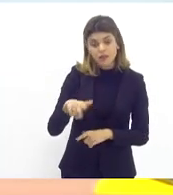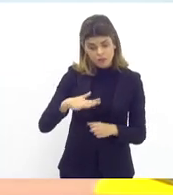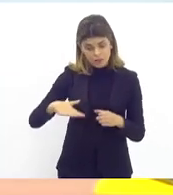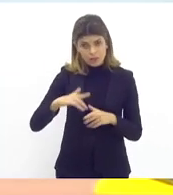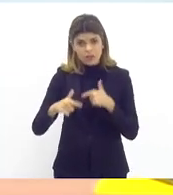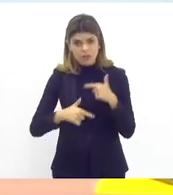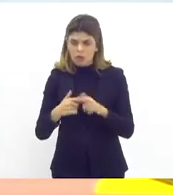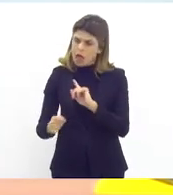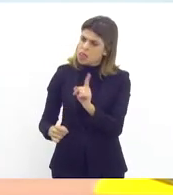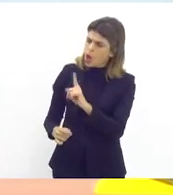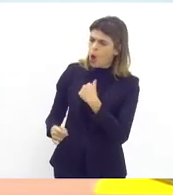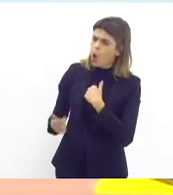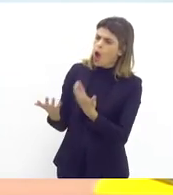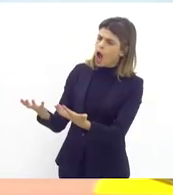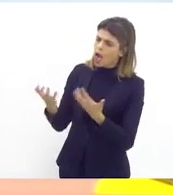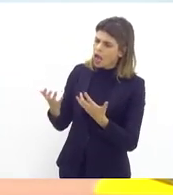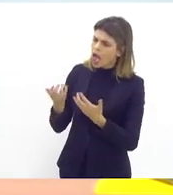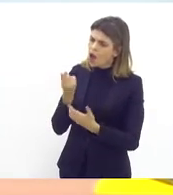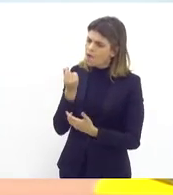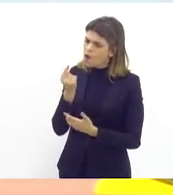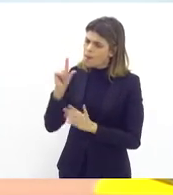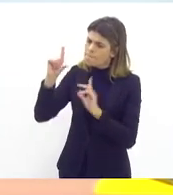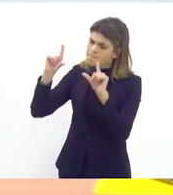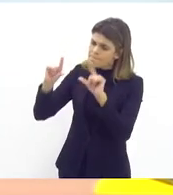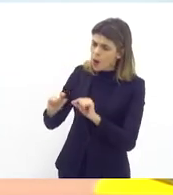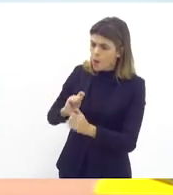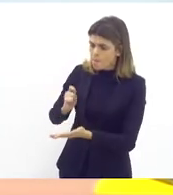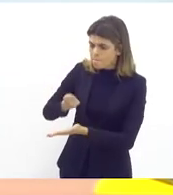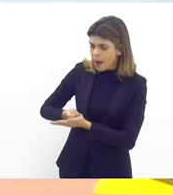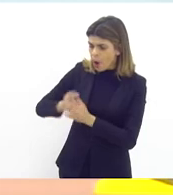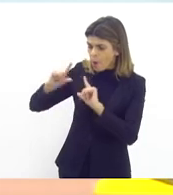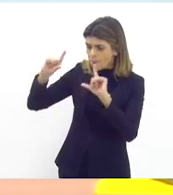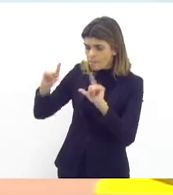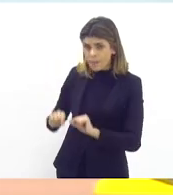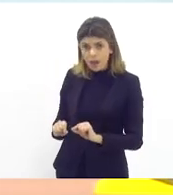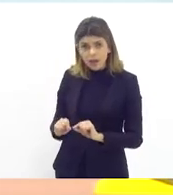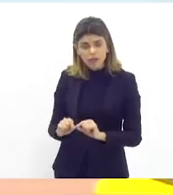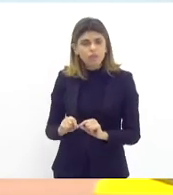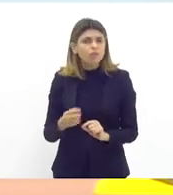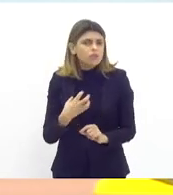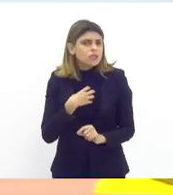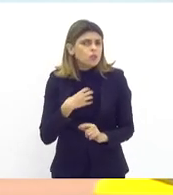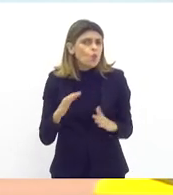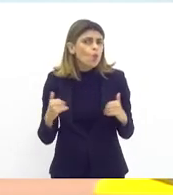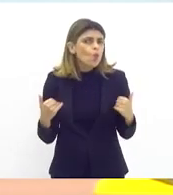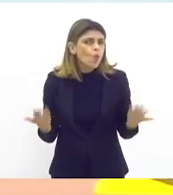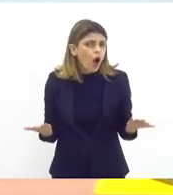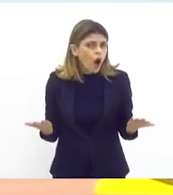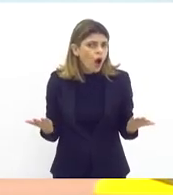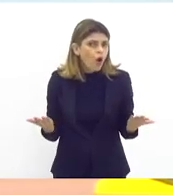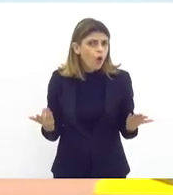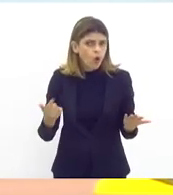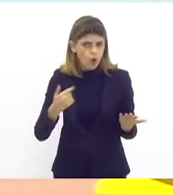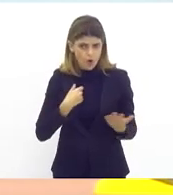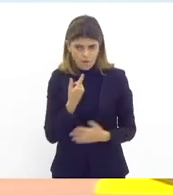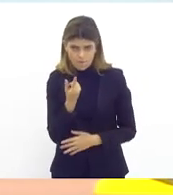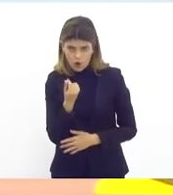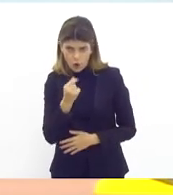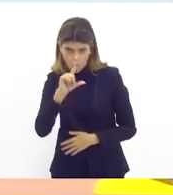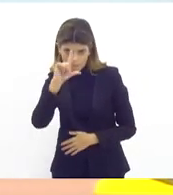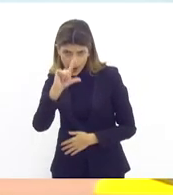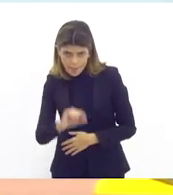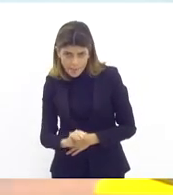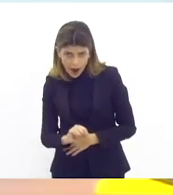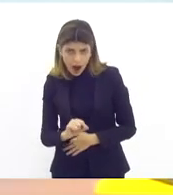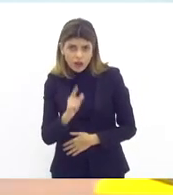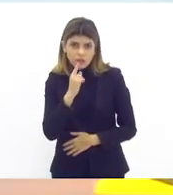Aí ele fala, não, mas eu quero ter uma alíquota mais baixa porque hoje eu pago menos. Fala, olha, faz sentido, numa situação dessas, eu botar uma alíquota mais baixa para esse setor, tendo